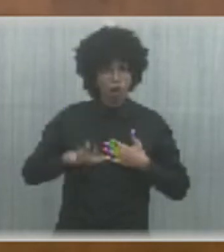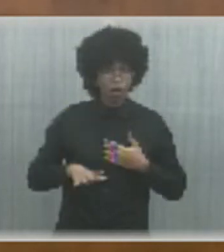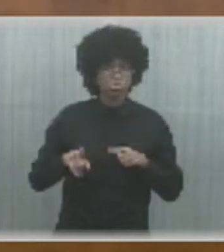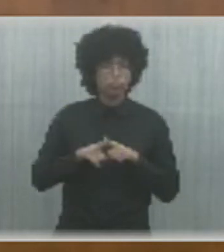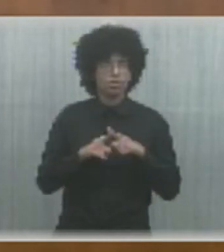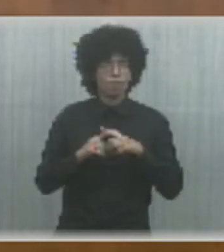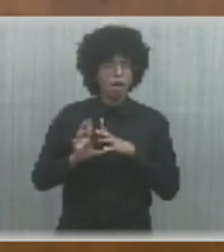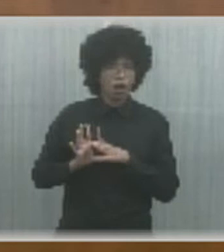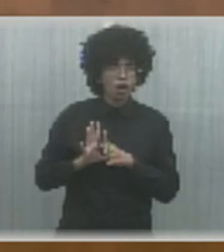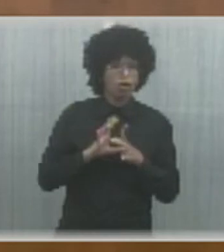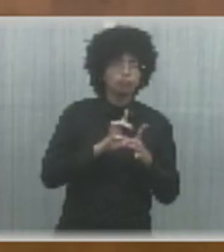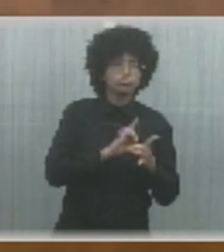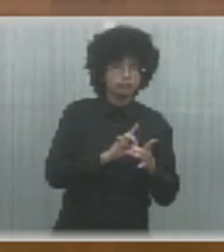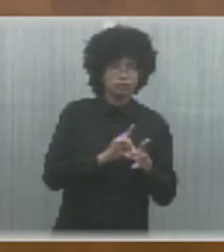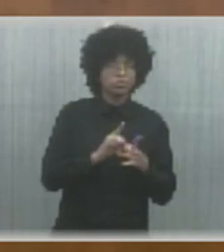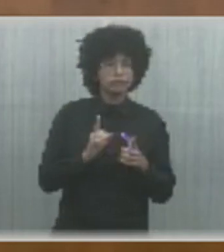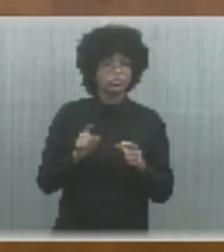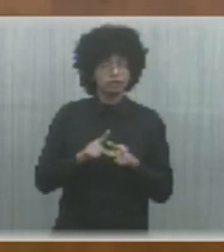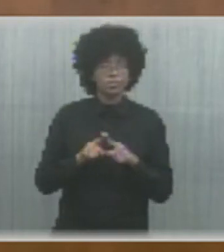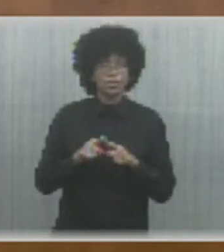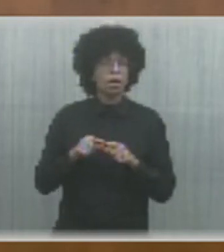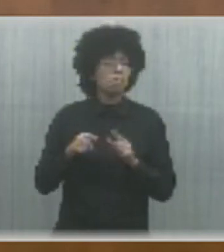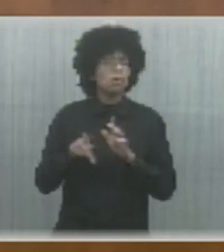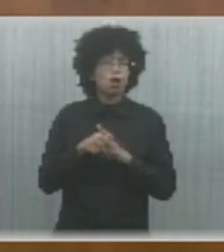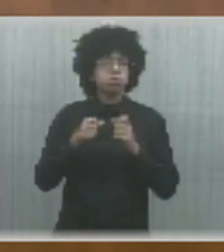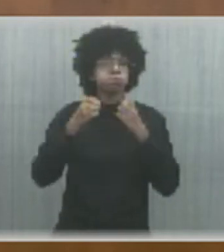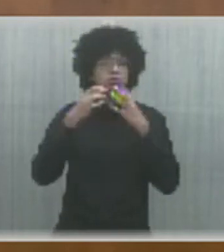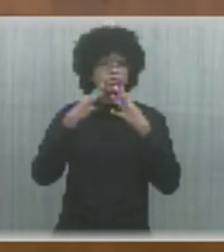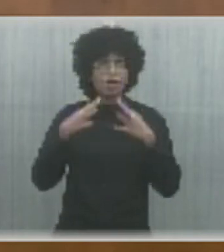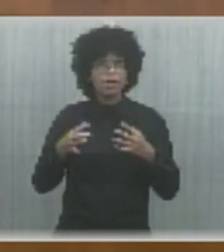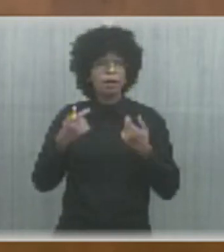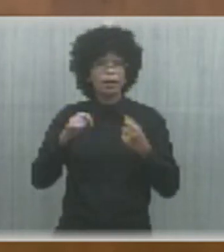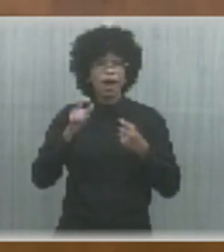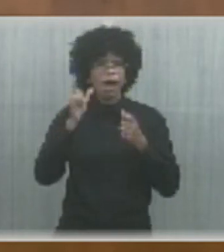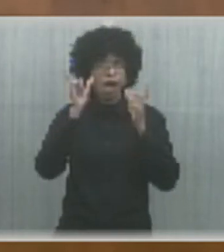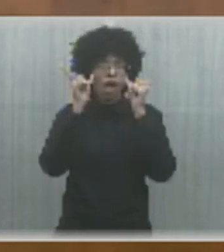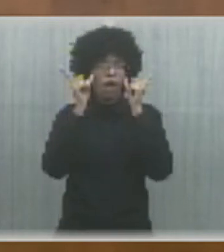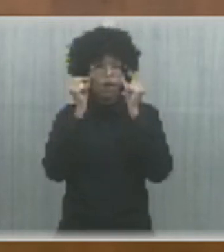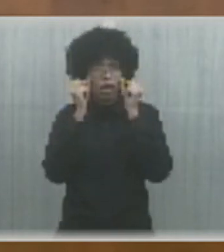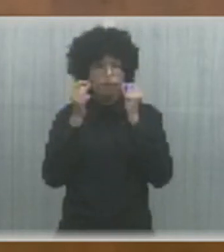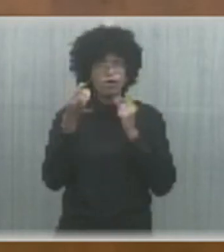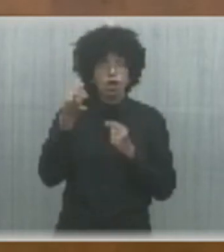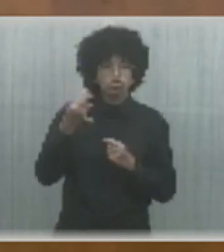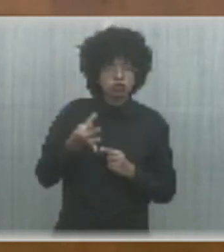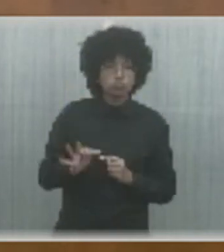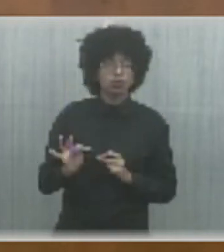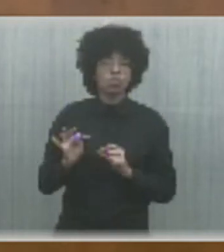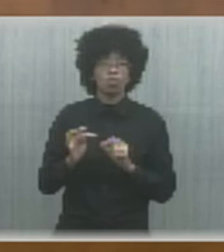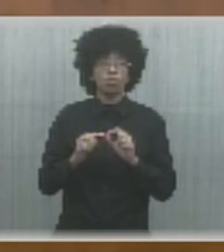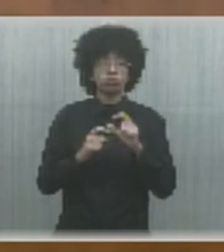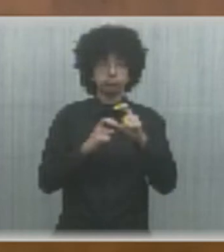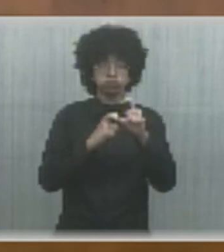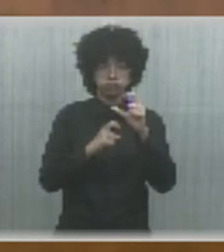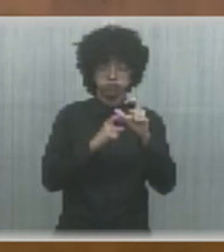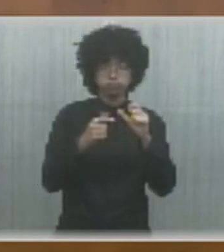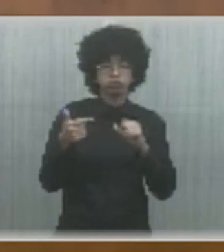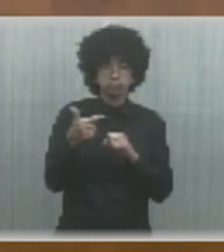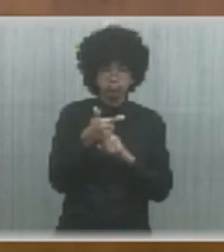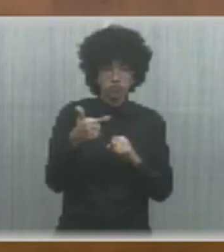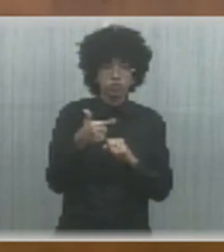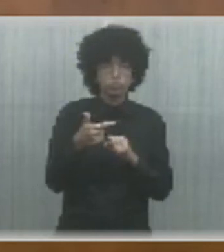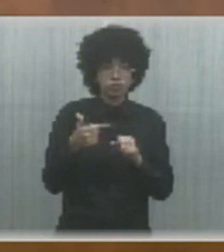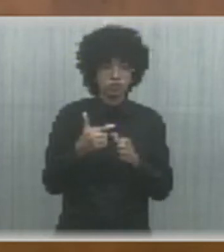incluindo procedimentos naturais para alívio da dor. No inciso 2, ela diz o